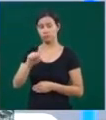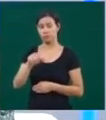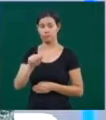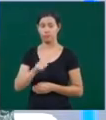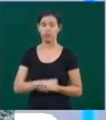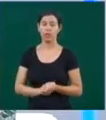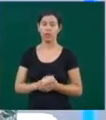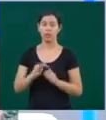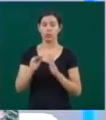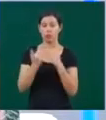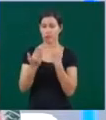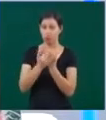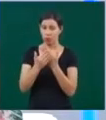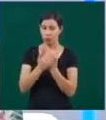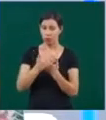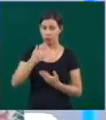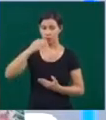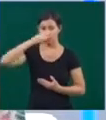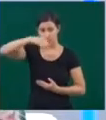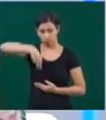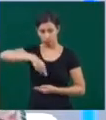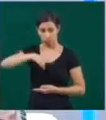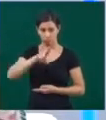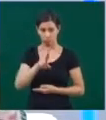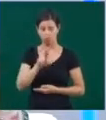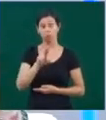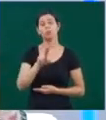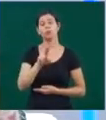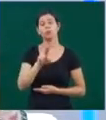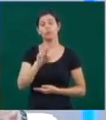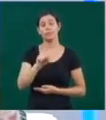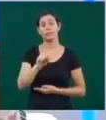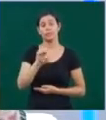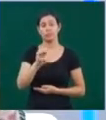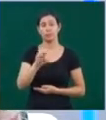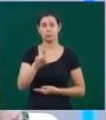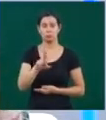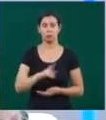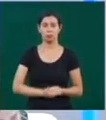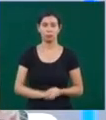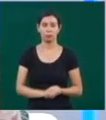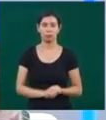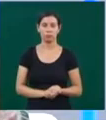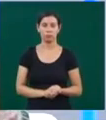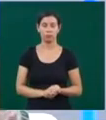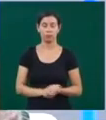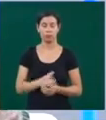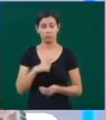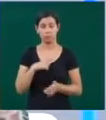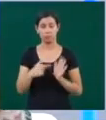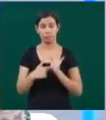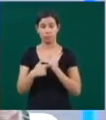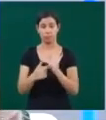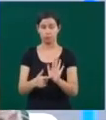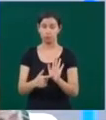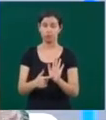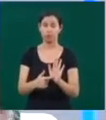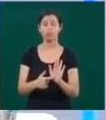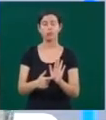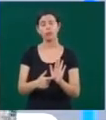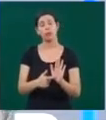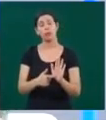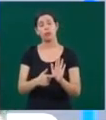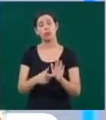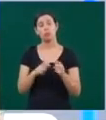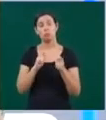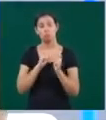18h apresentação de uma banda bem legal com a banda instrumental de kunda busca do suas em peruana américa do sul bem dançante na